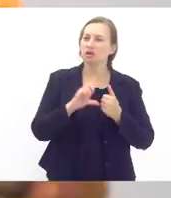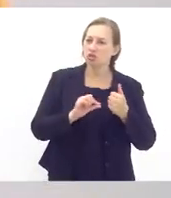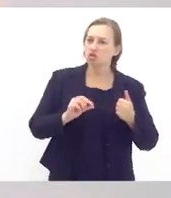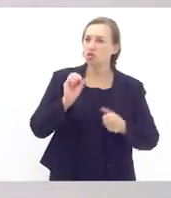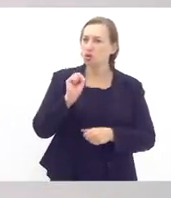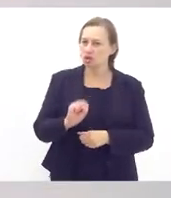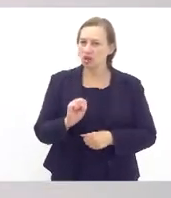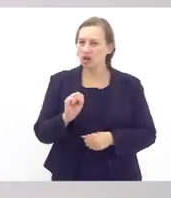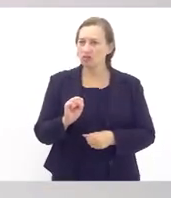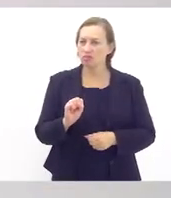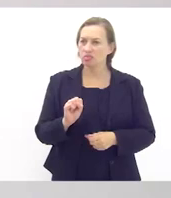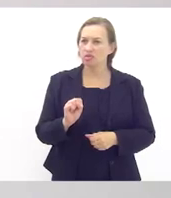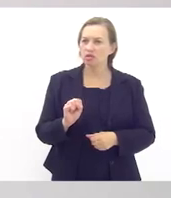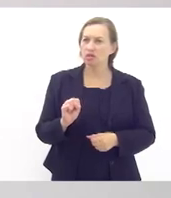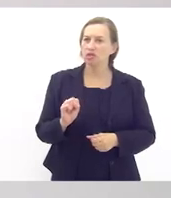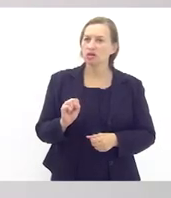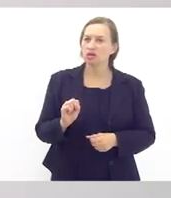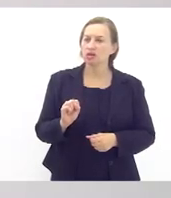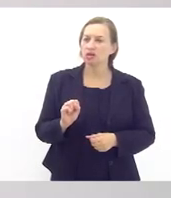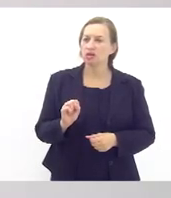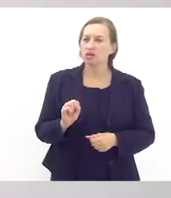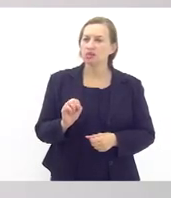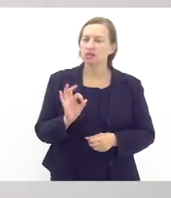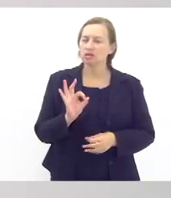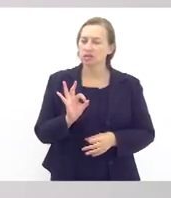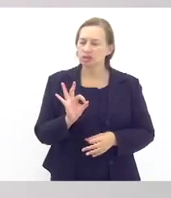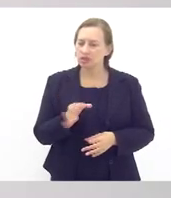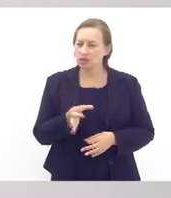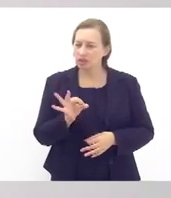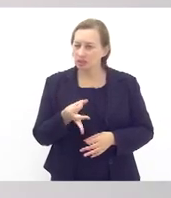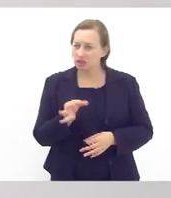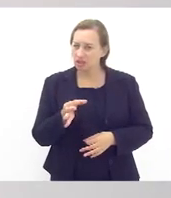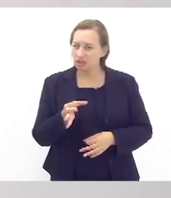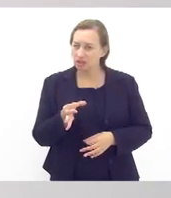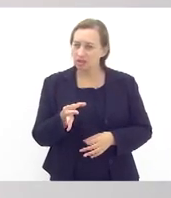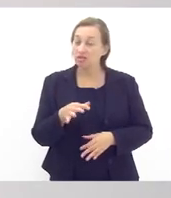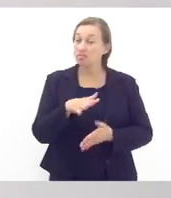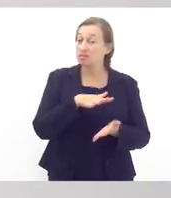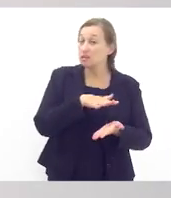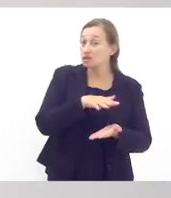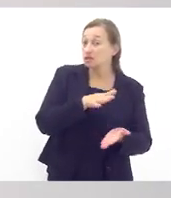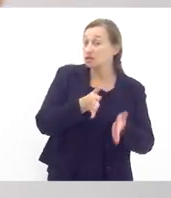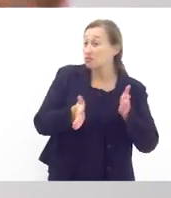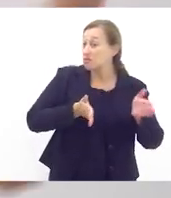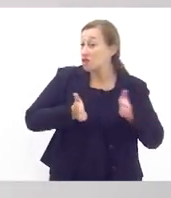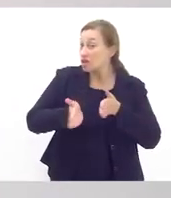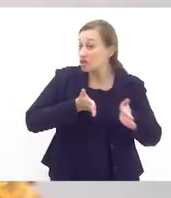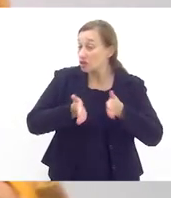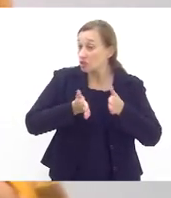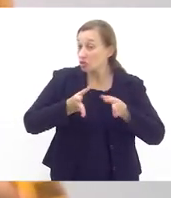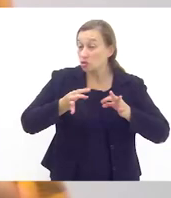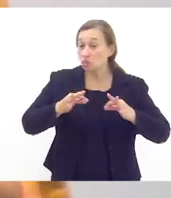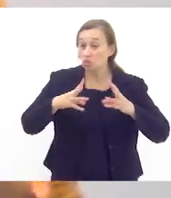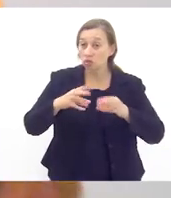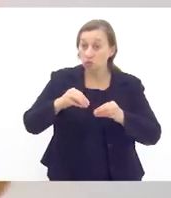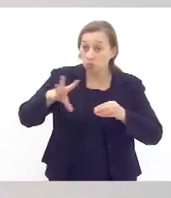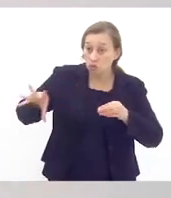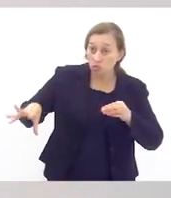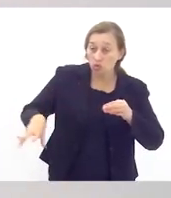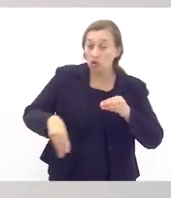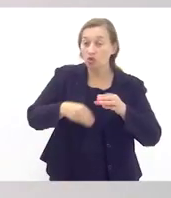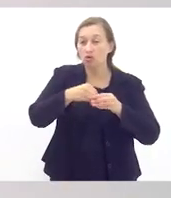8º e a gente tá exatamente nessa fase colocando tudo na mesa